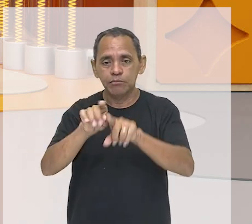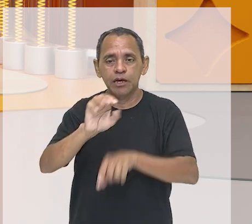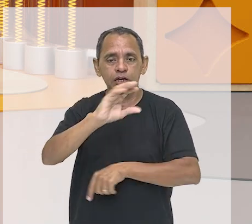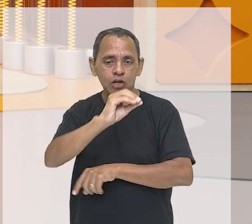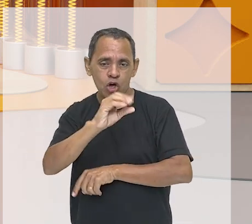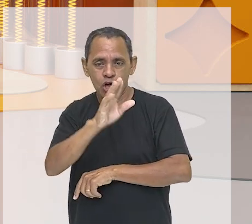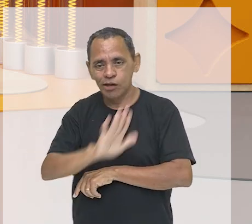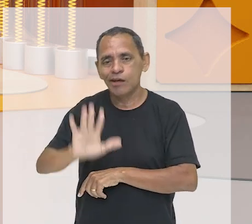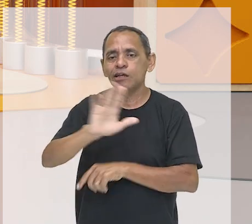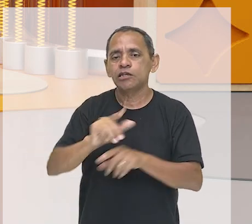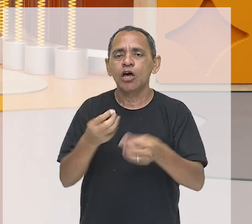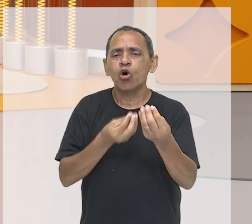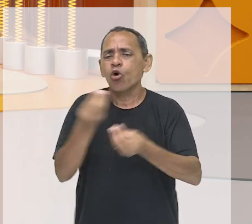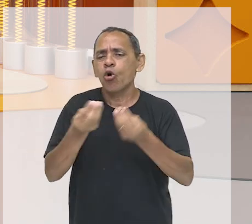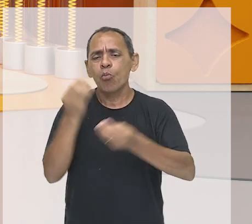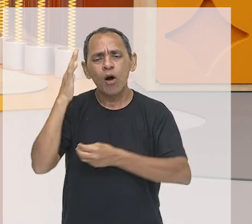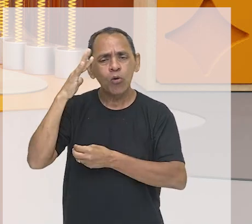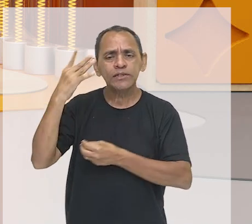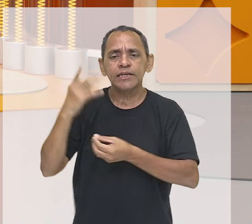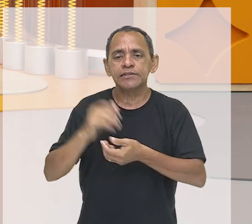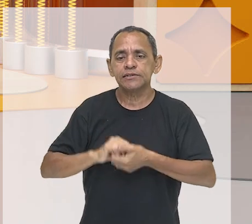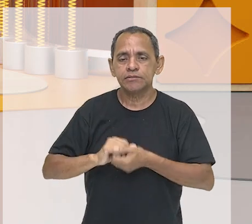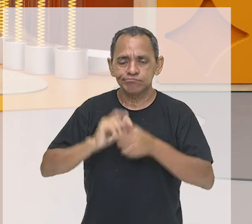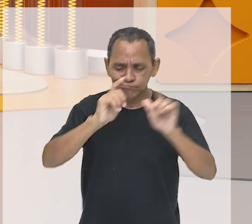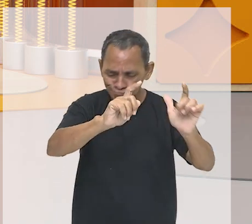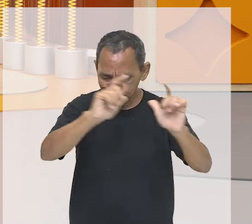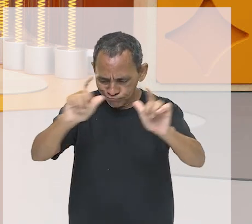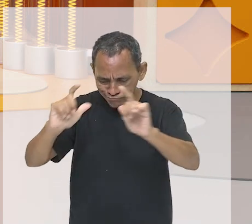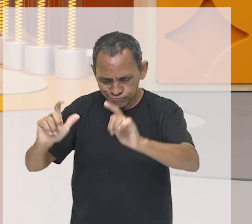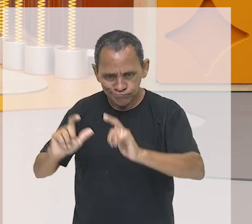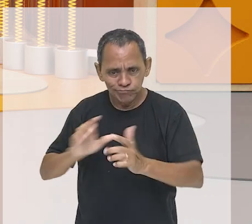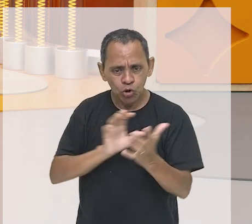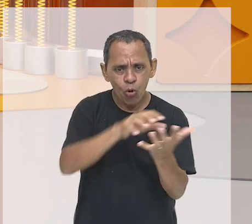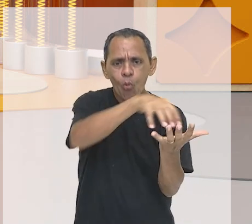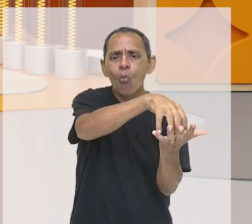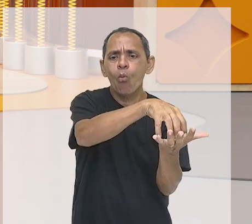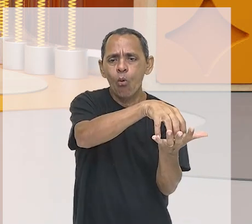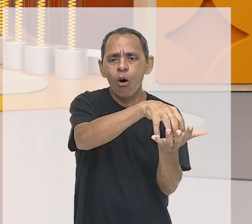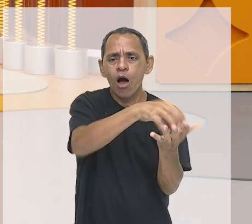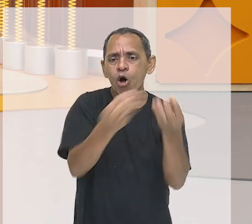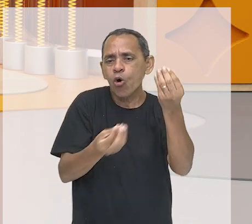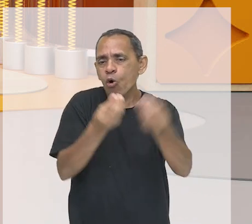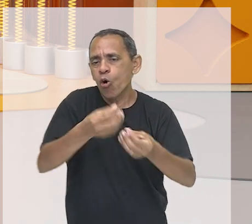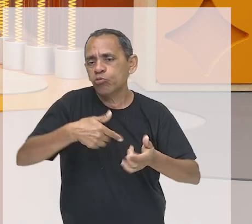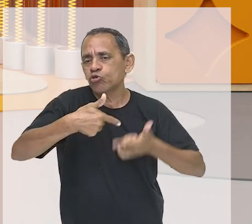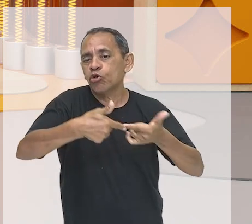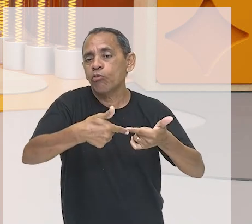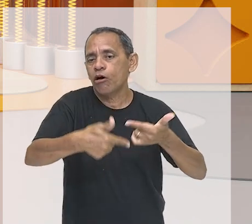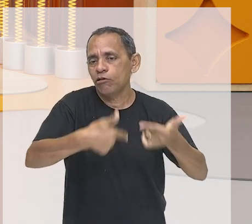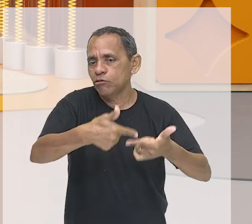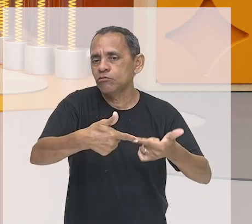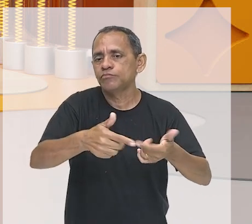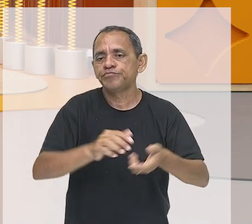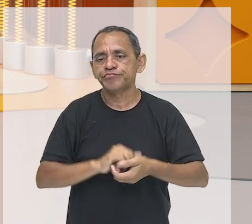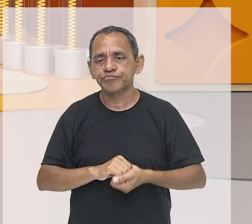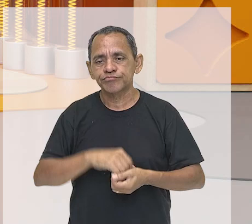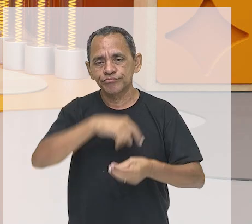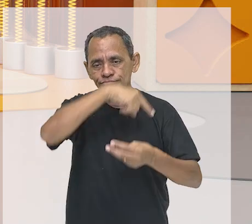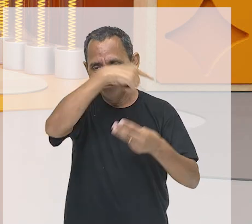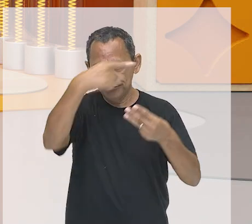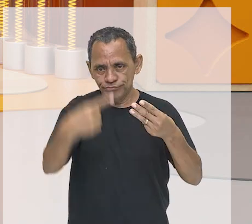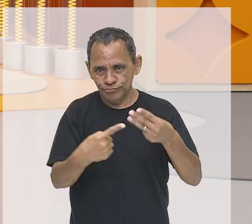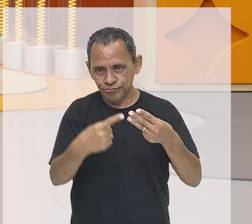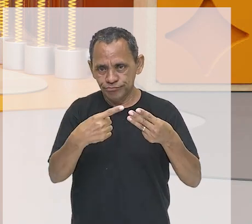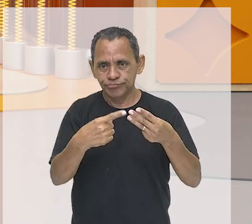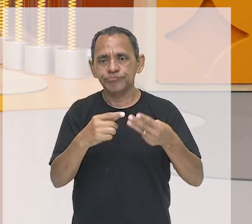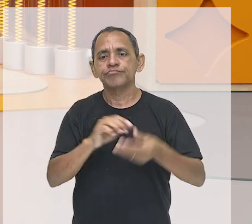isso funciona, como que esses setores eles trabalham lá exatamente nesses 3 continentes,